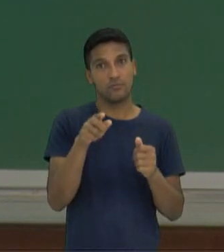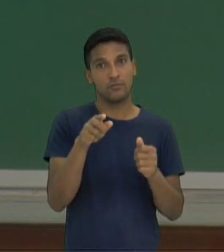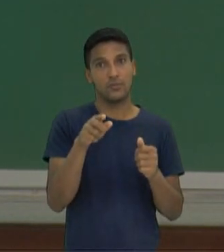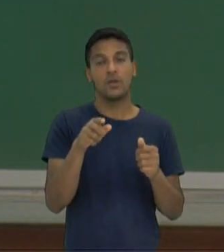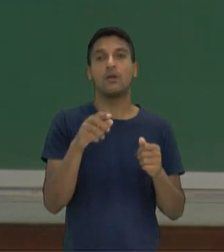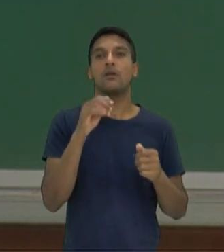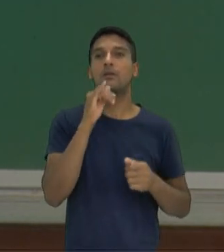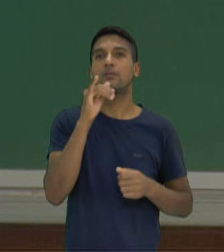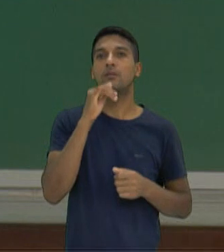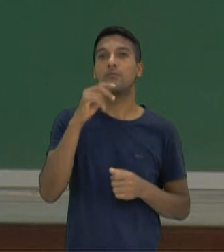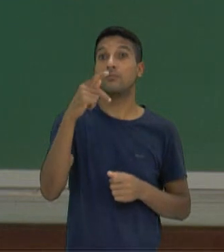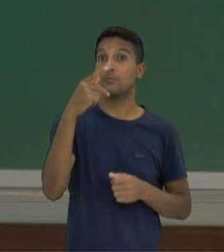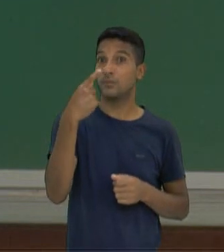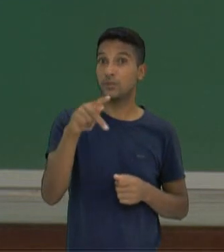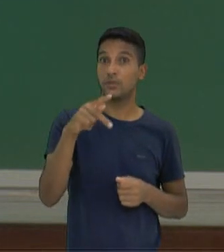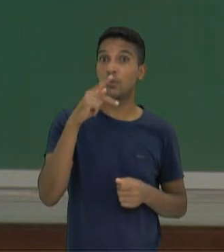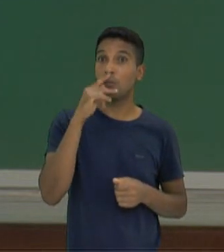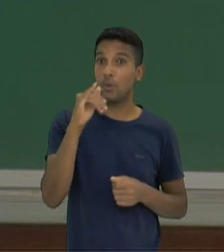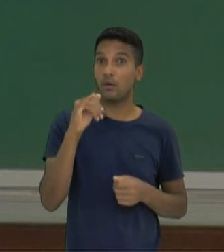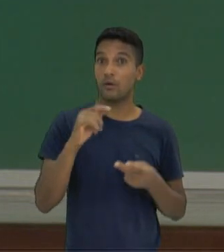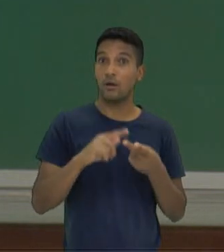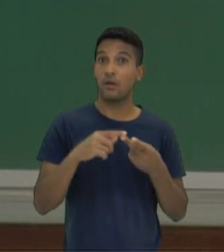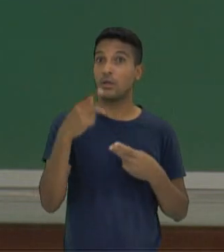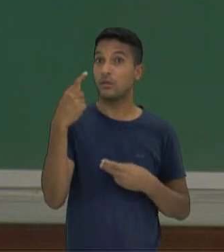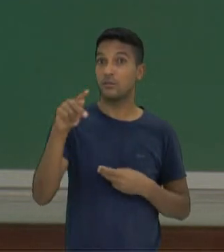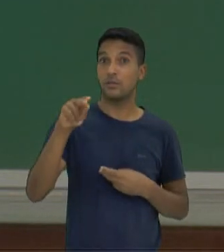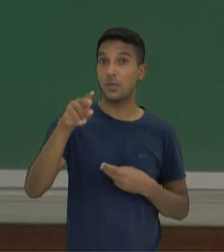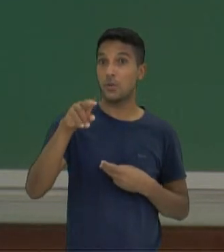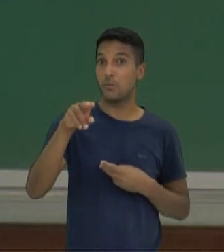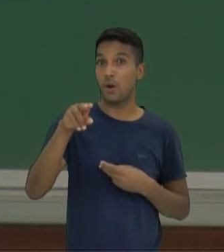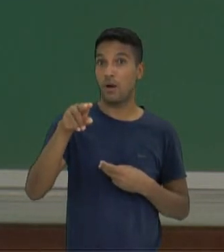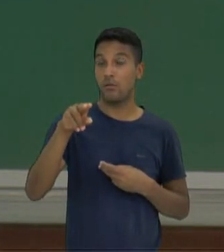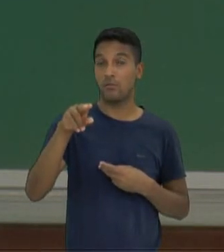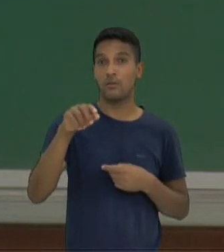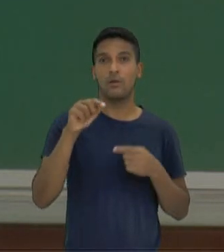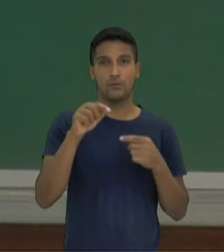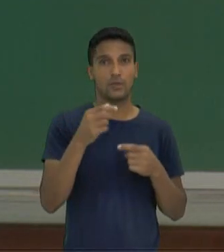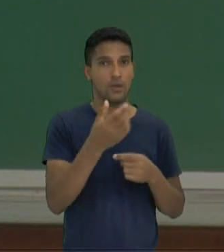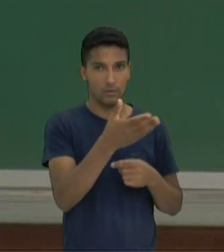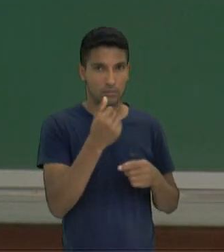ou algum responsável aí próximo. Se você consegue realizar essa